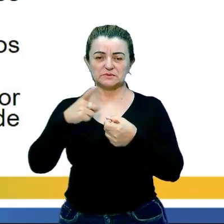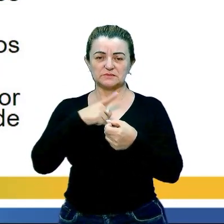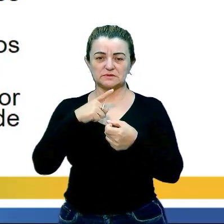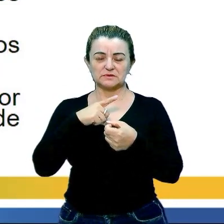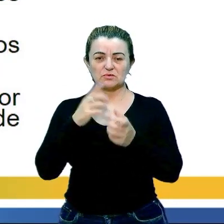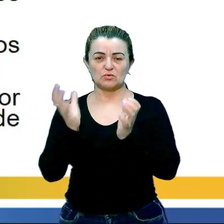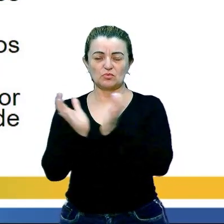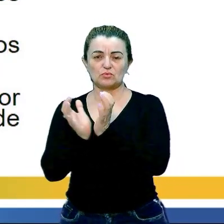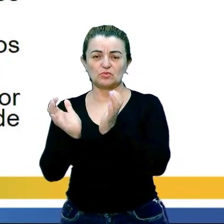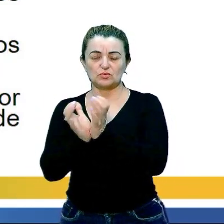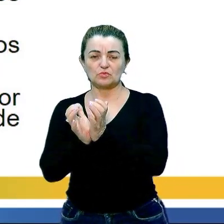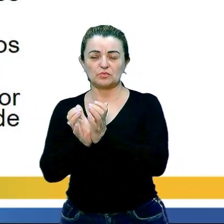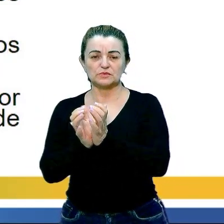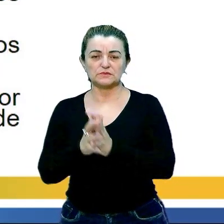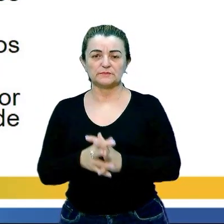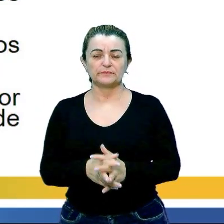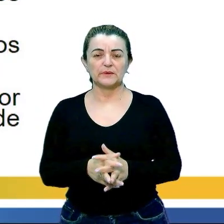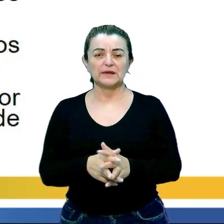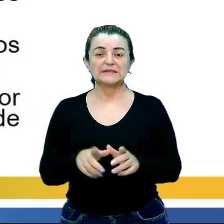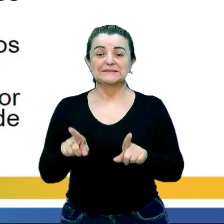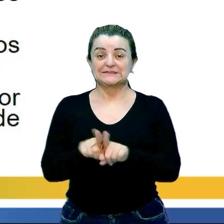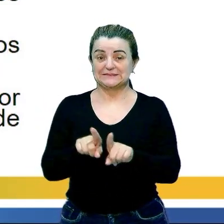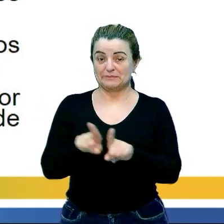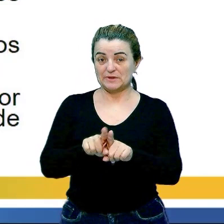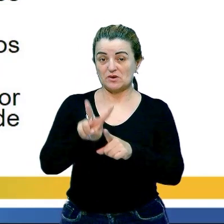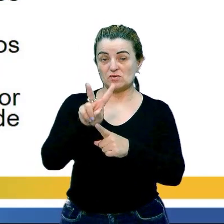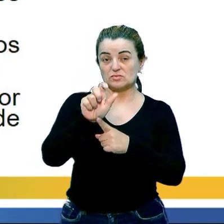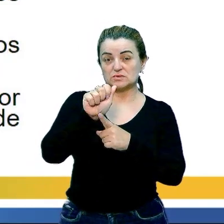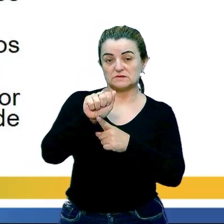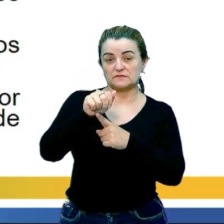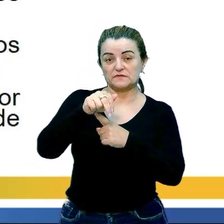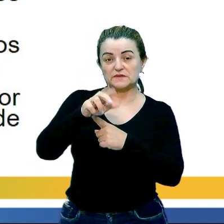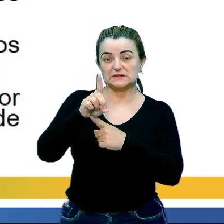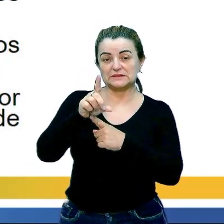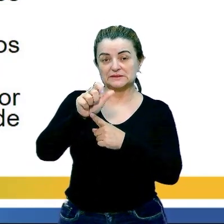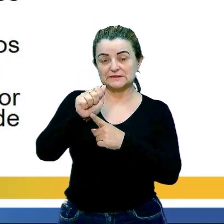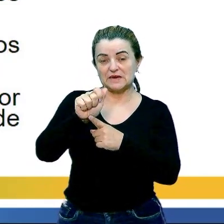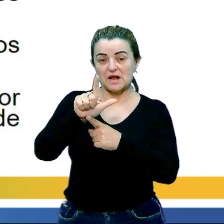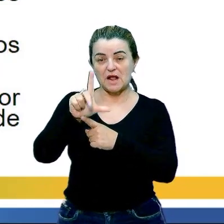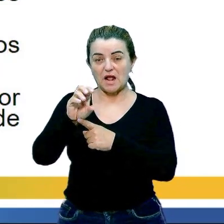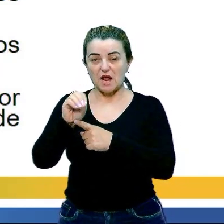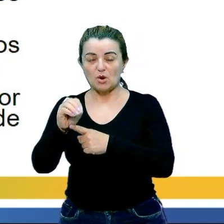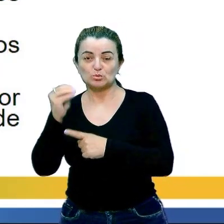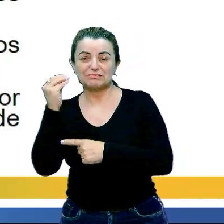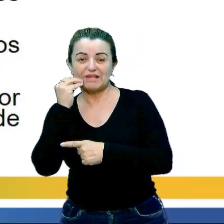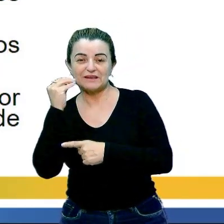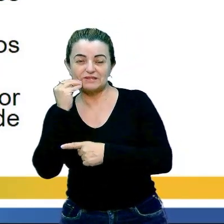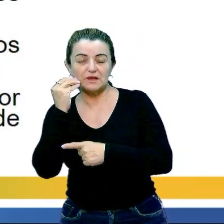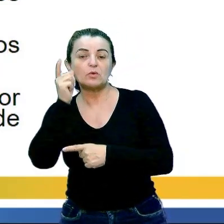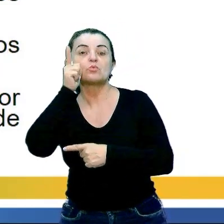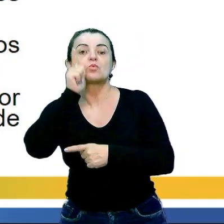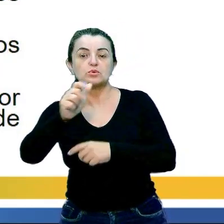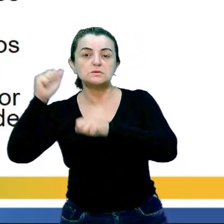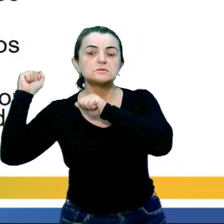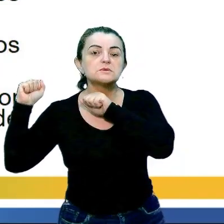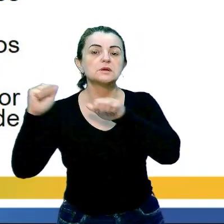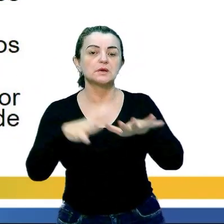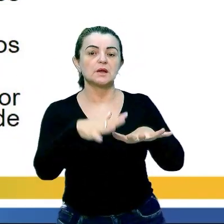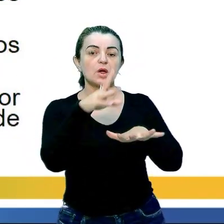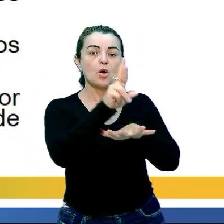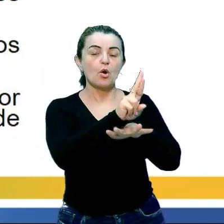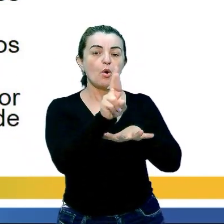francos, anglo-saxões, e os vândalos foram um dos principais povos bárbaros que tentaram, né, e conseguiram invadir